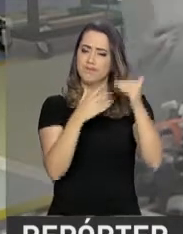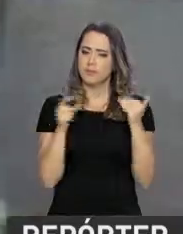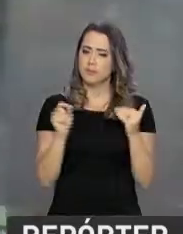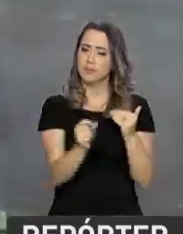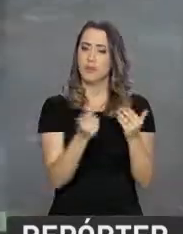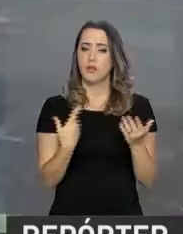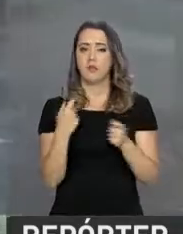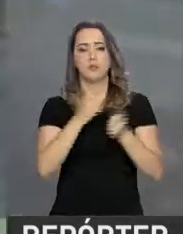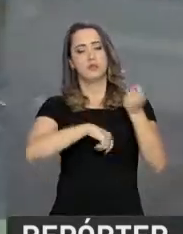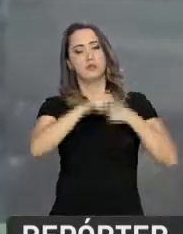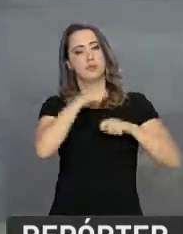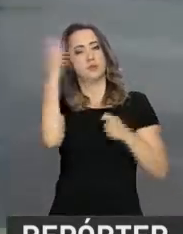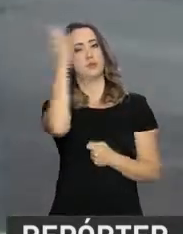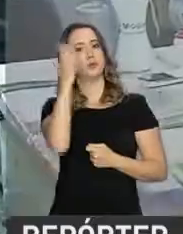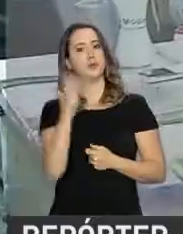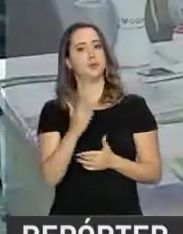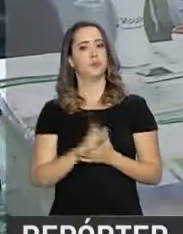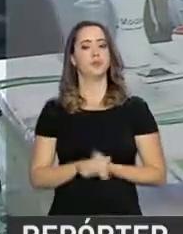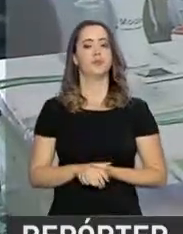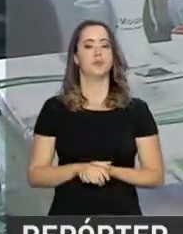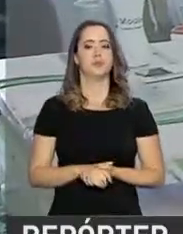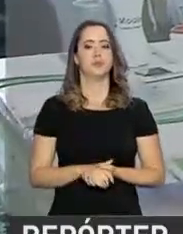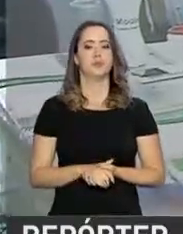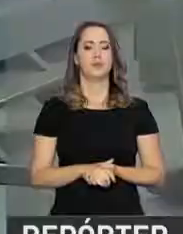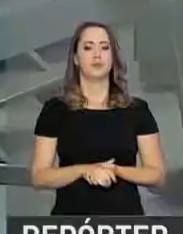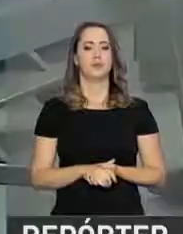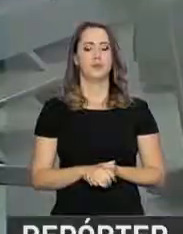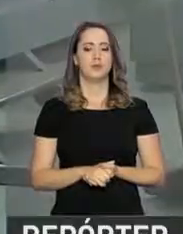restabelecida na economia brasileira.